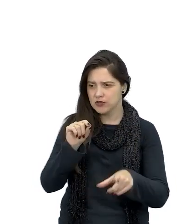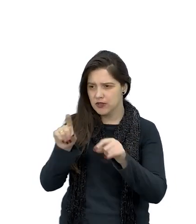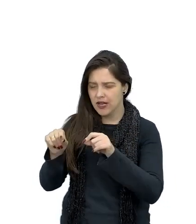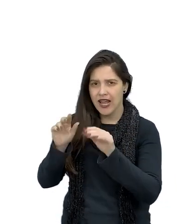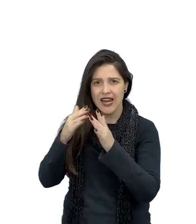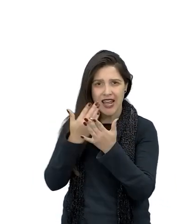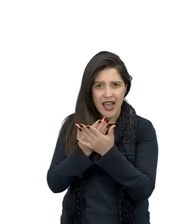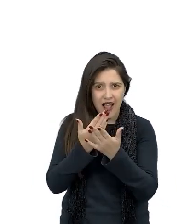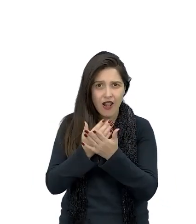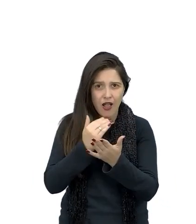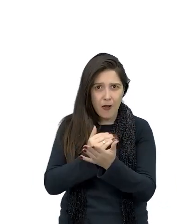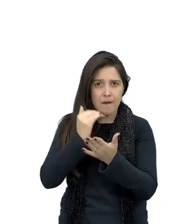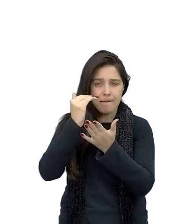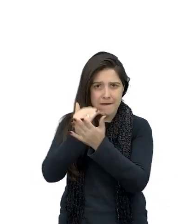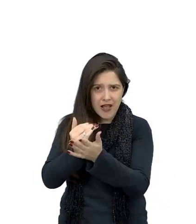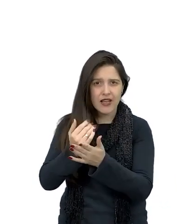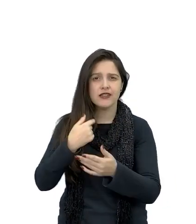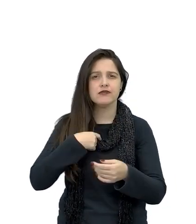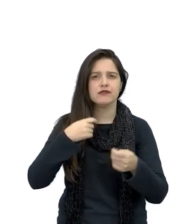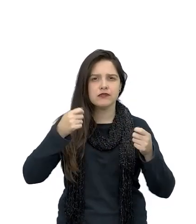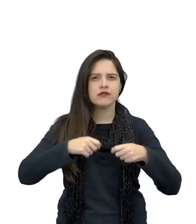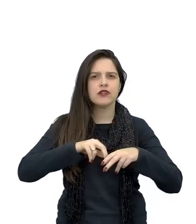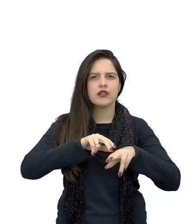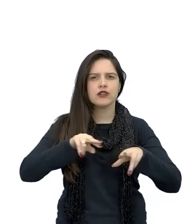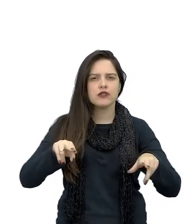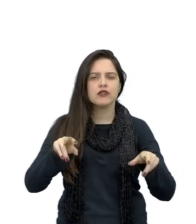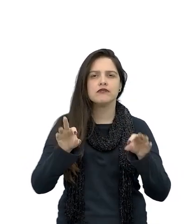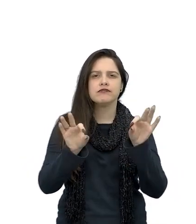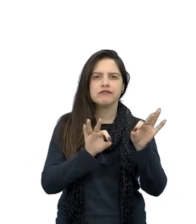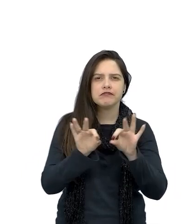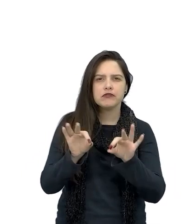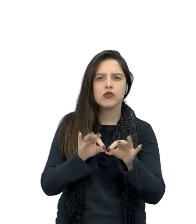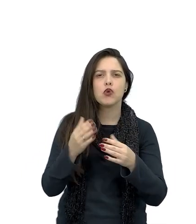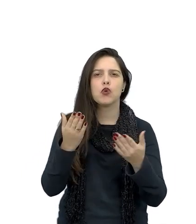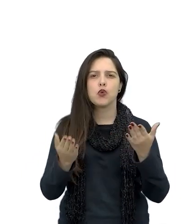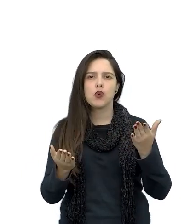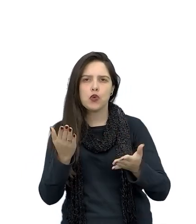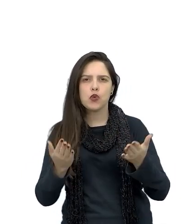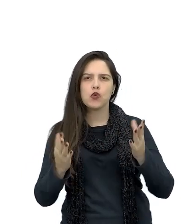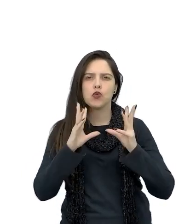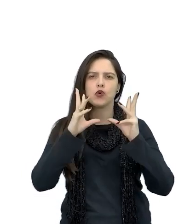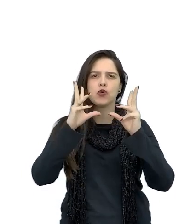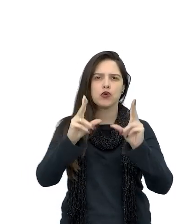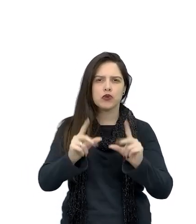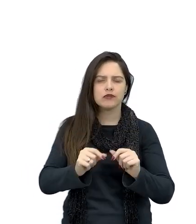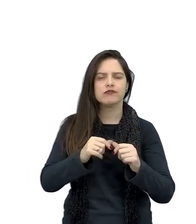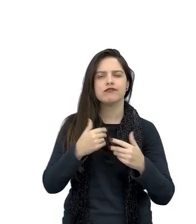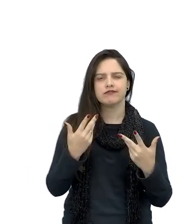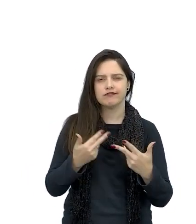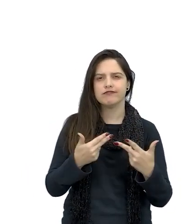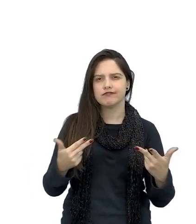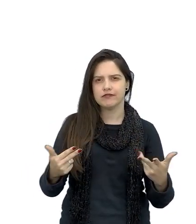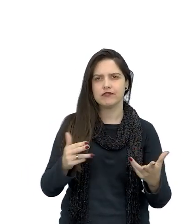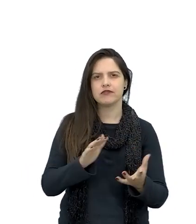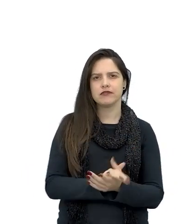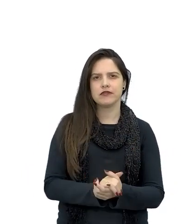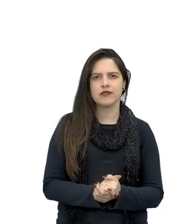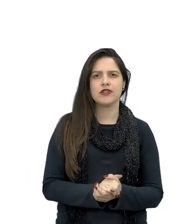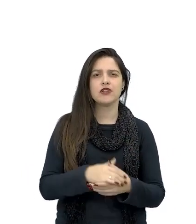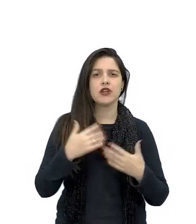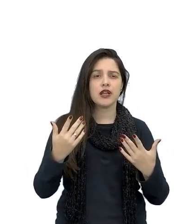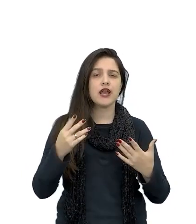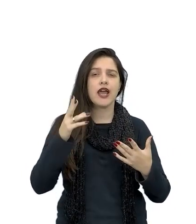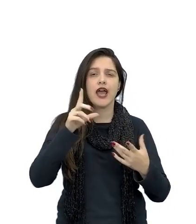falas com aspas, demonstrará o seu conhecimento sobre esse objeto de estudo. E